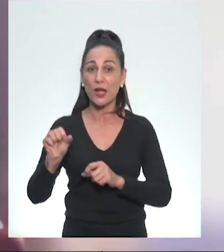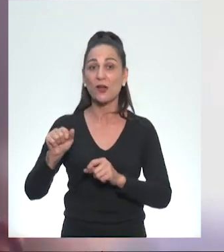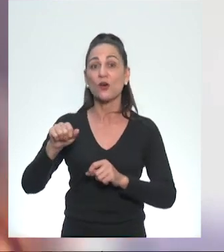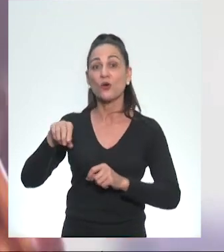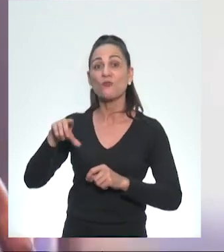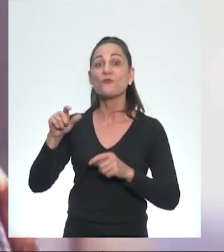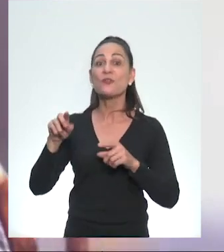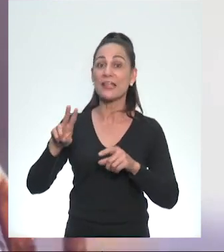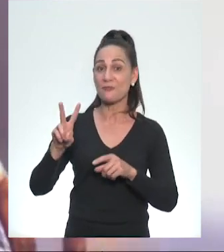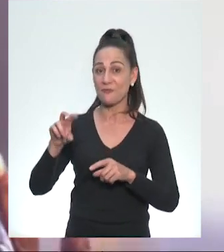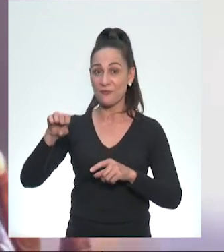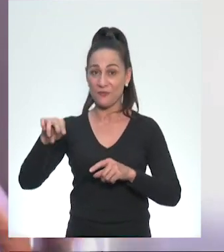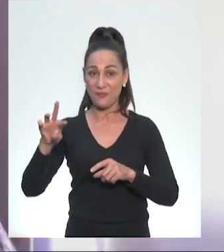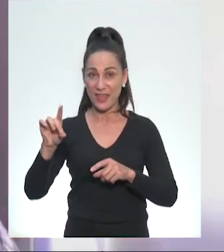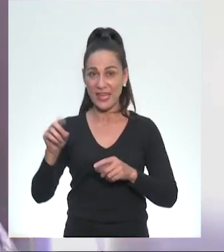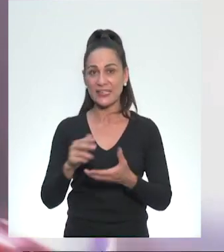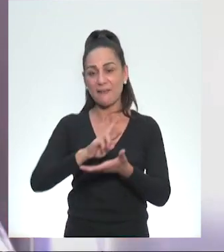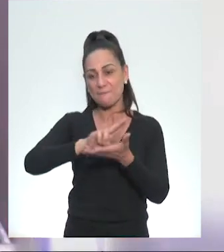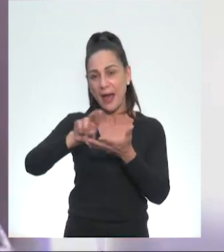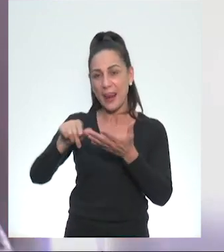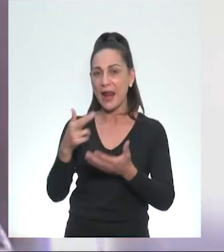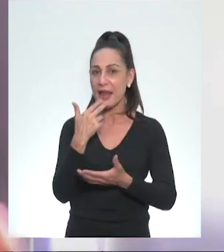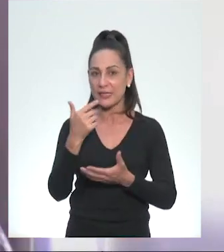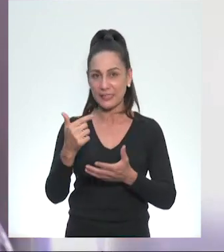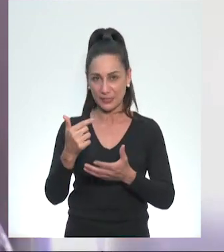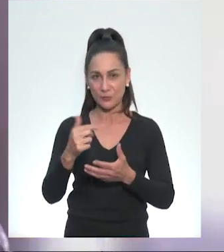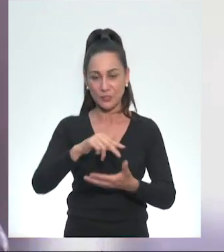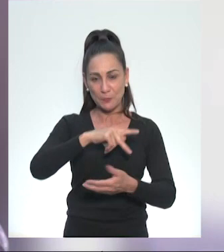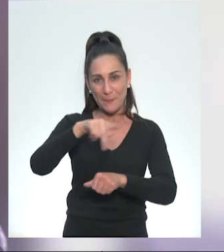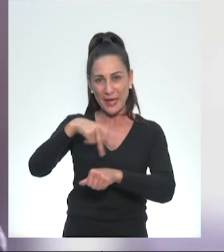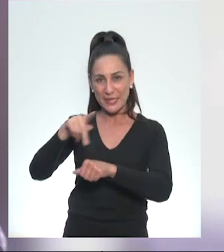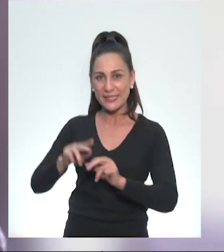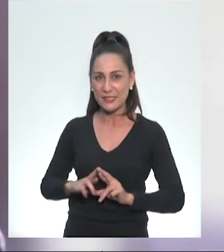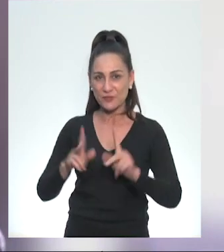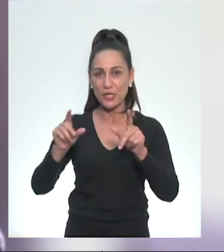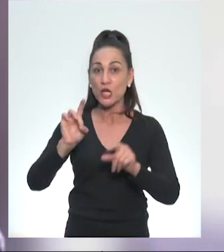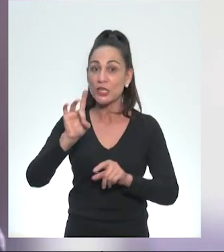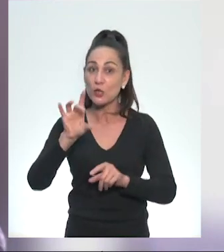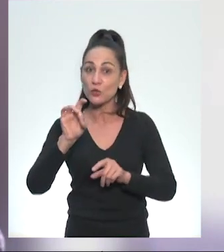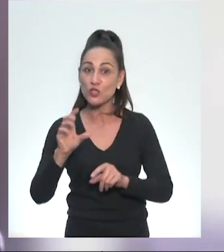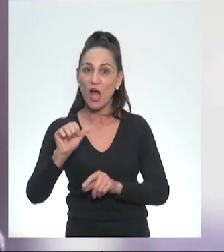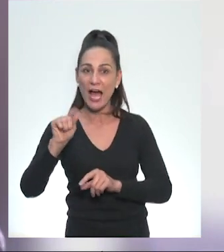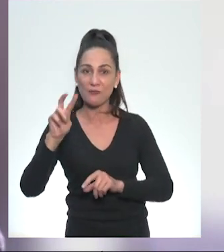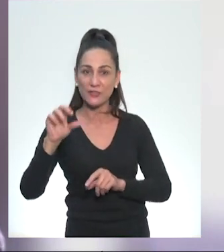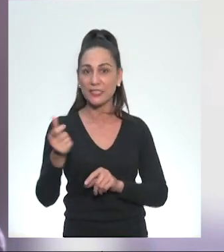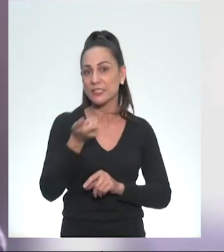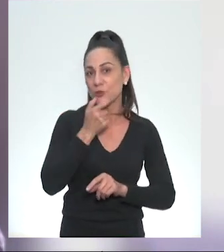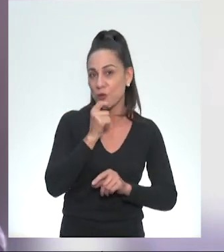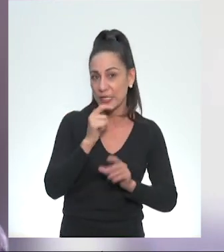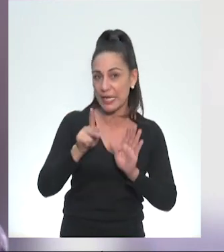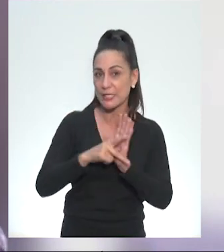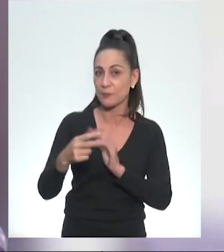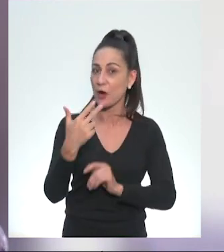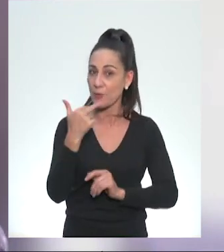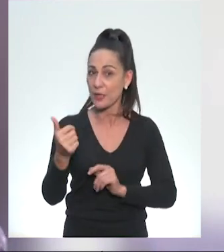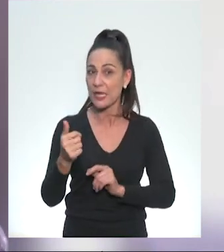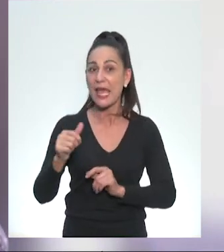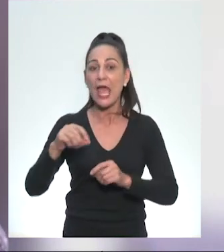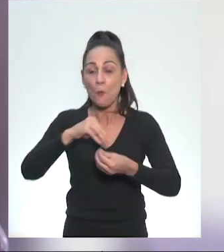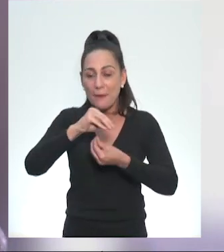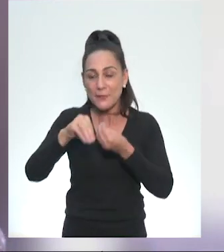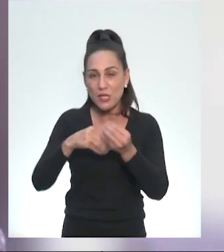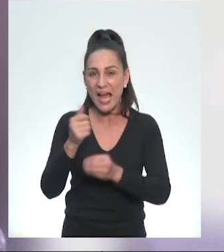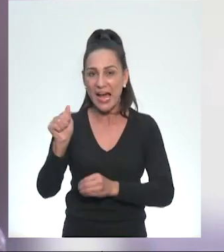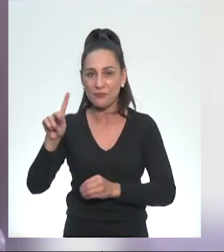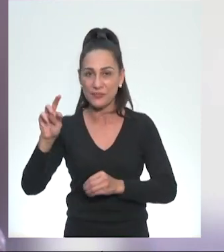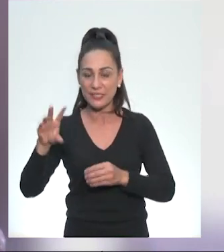Setswana, Venda e outras línguas da região, não apenas o afrikaans e o inglês. Que aí esse afrikaans é uma mistura quando